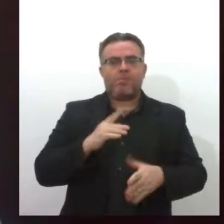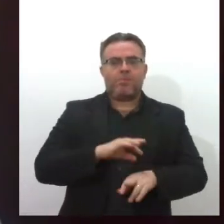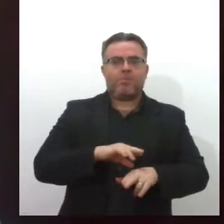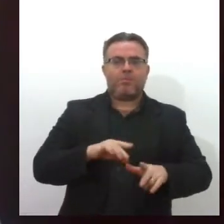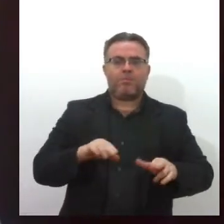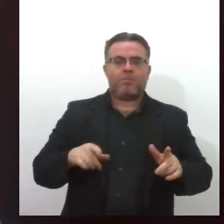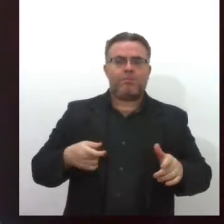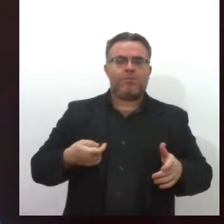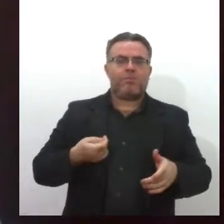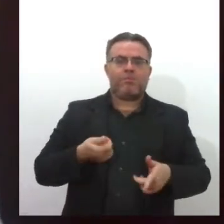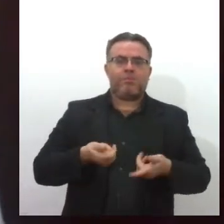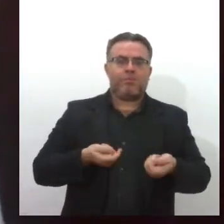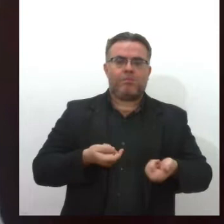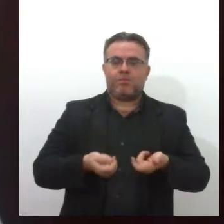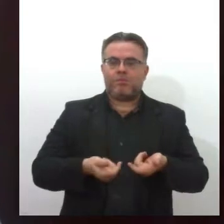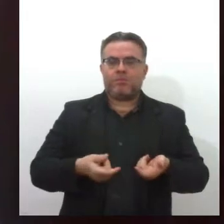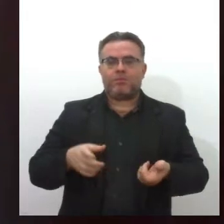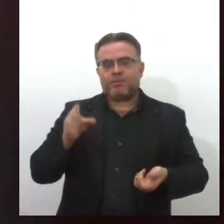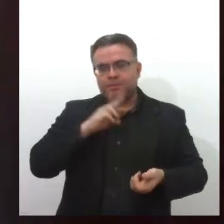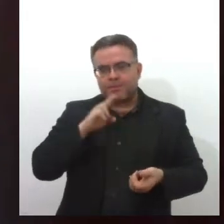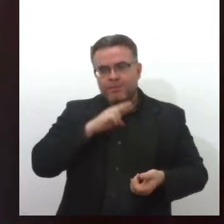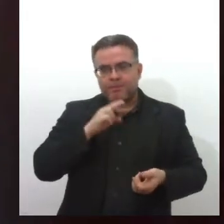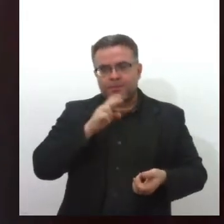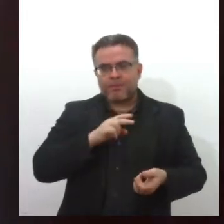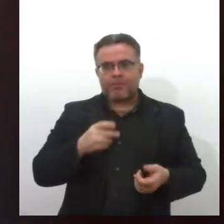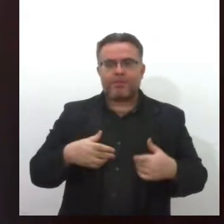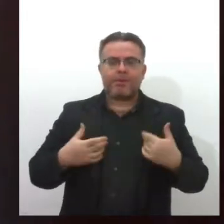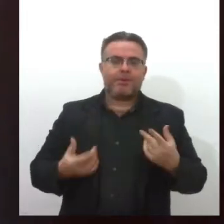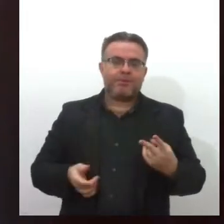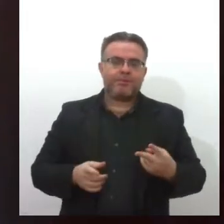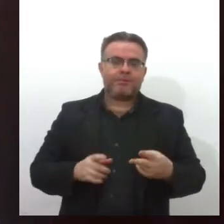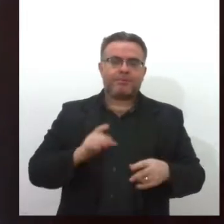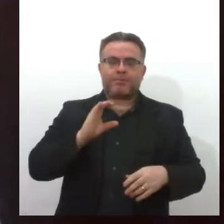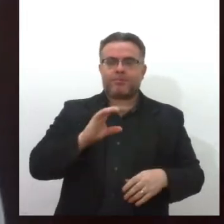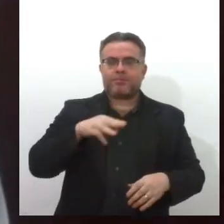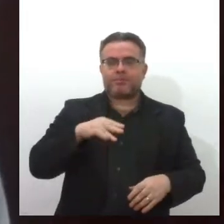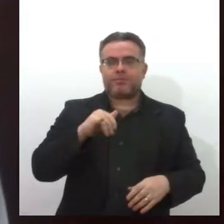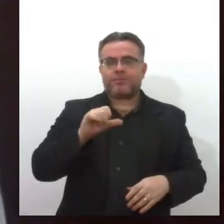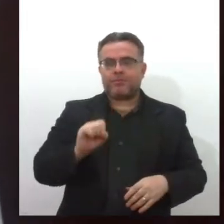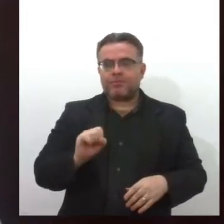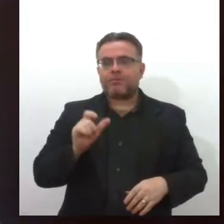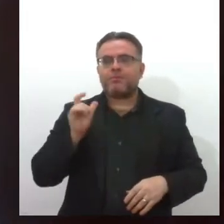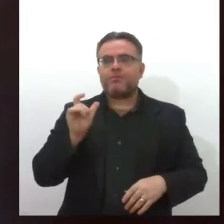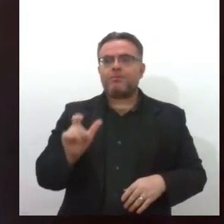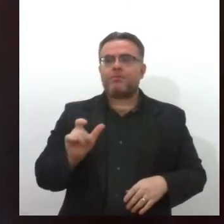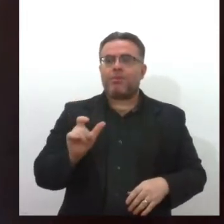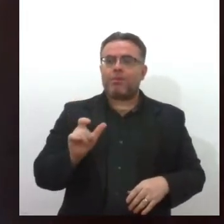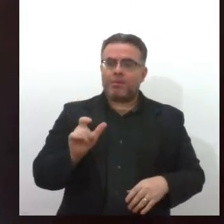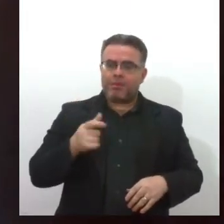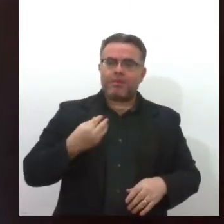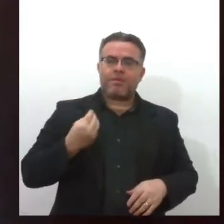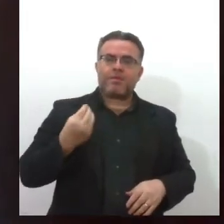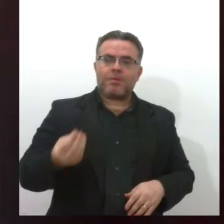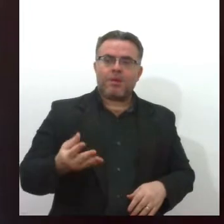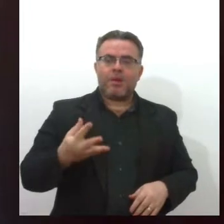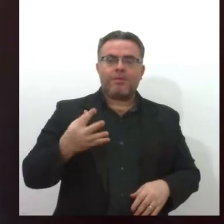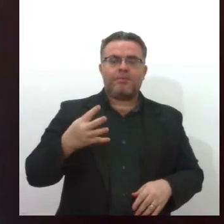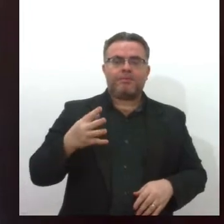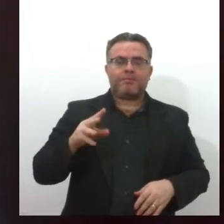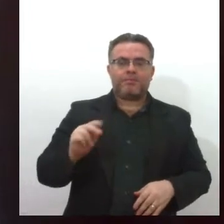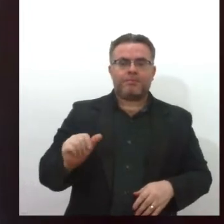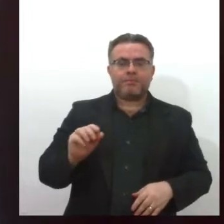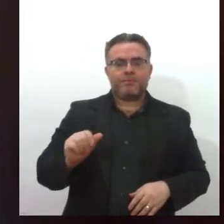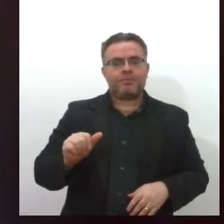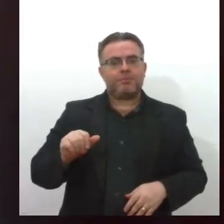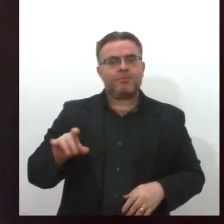auxílios emergenciais, a exemplo do C Mais Inclusão, né, que é o cartão Mais Inclusão, que é um